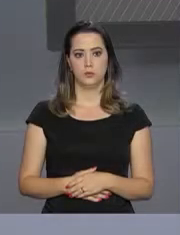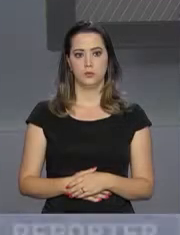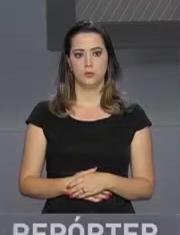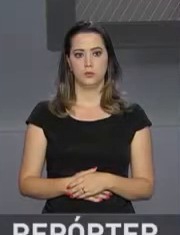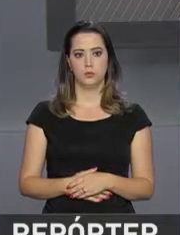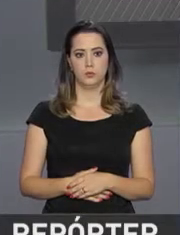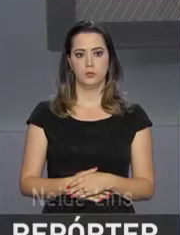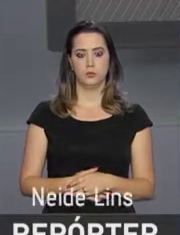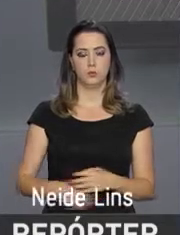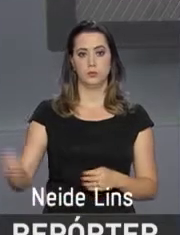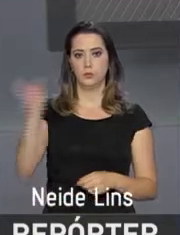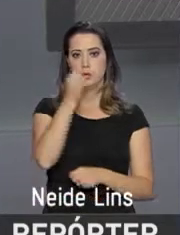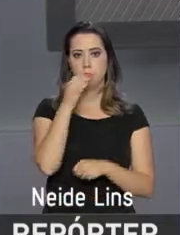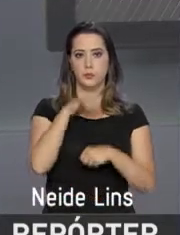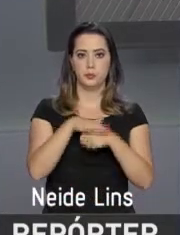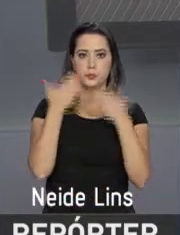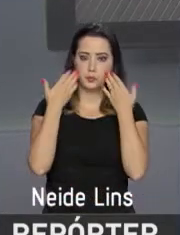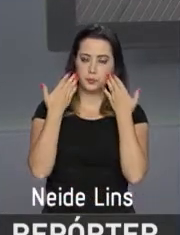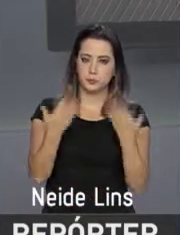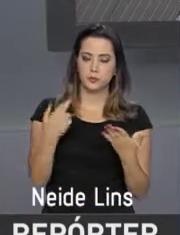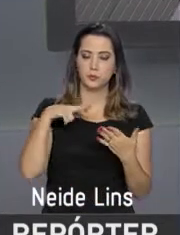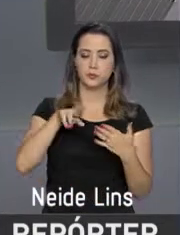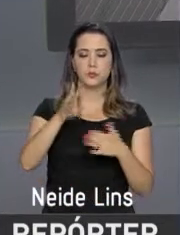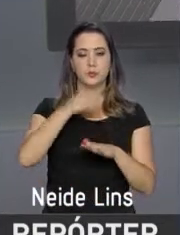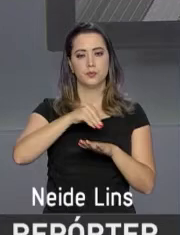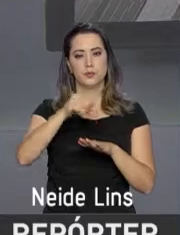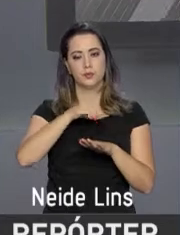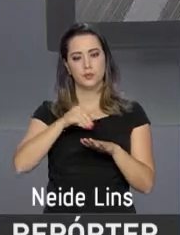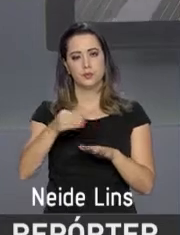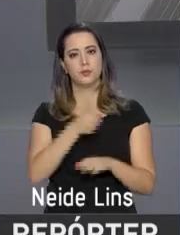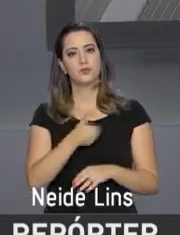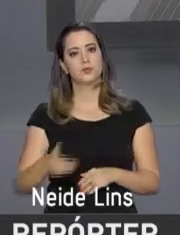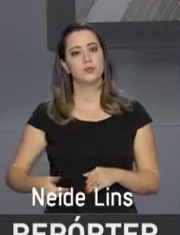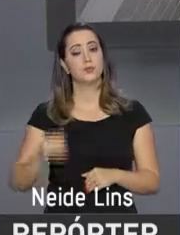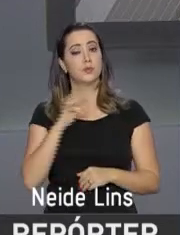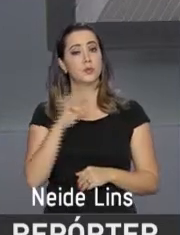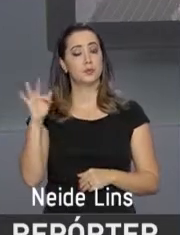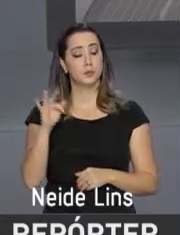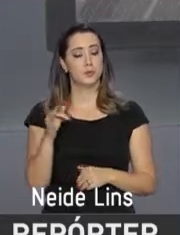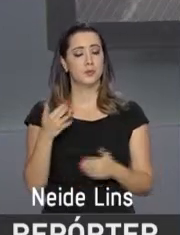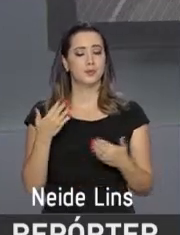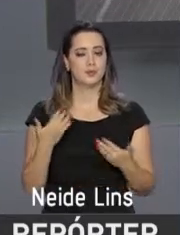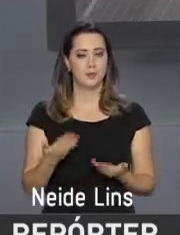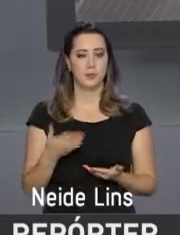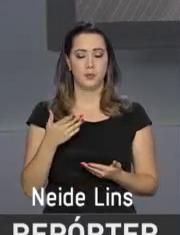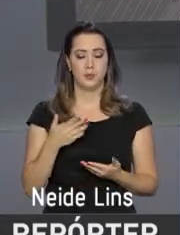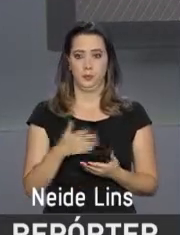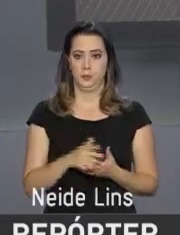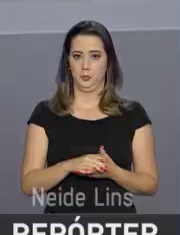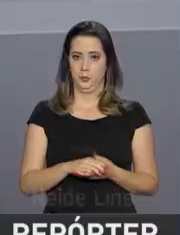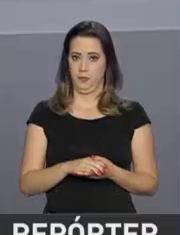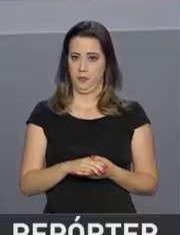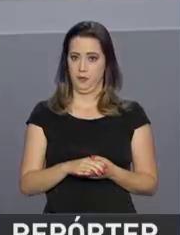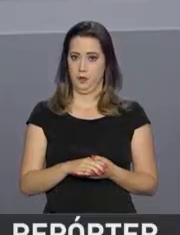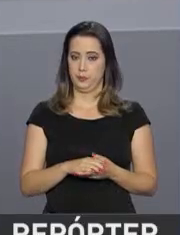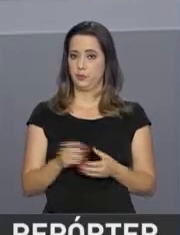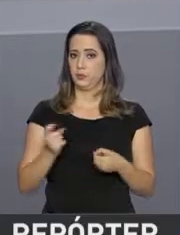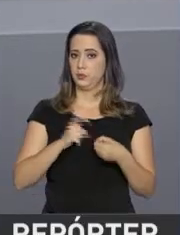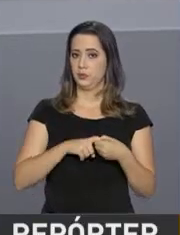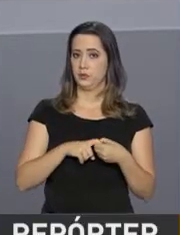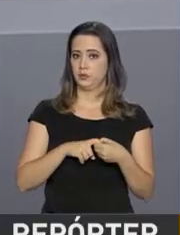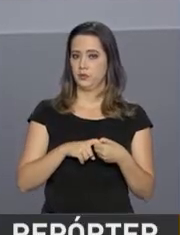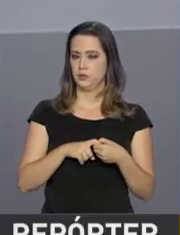olá boa noite a companhia com a gente as notícias do governo federal em mais uma edição do repórter nbr a